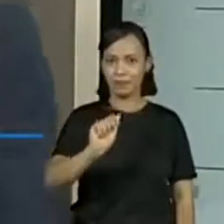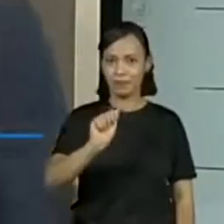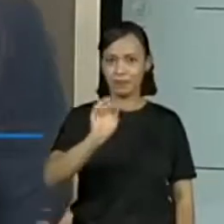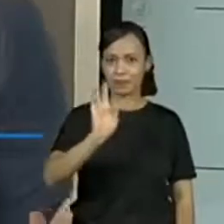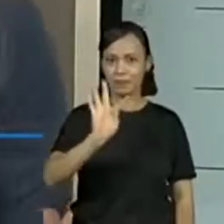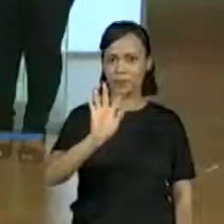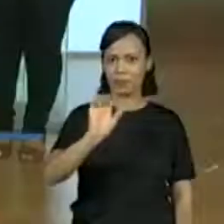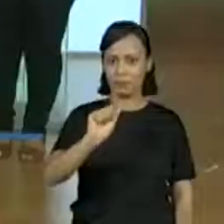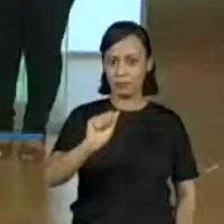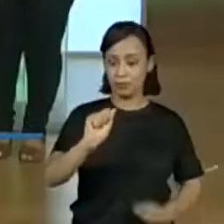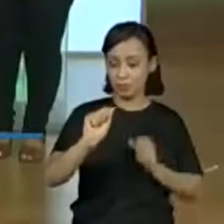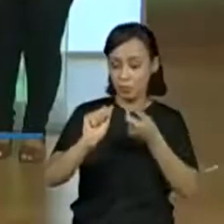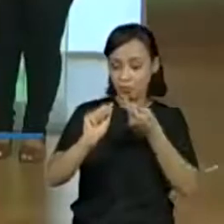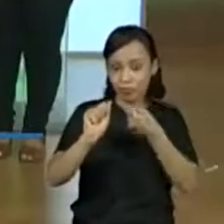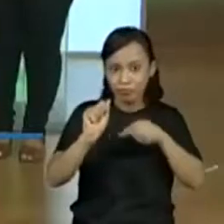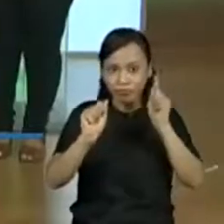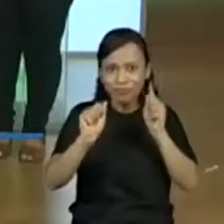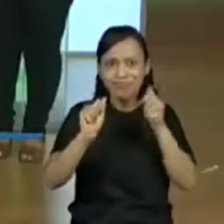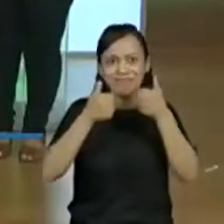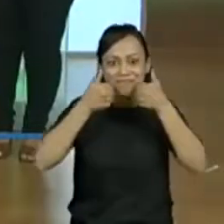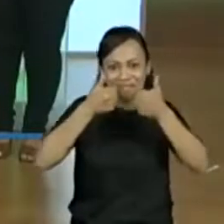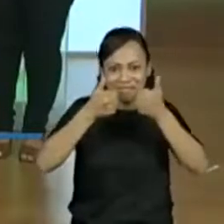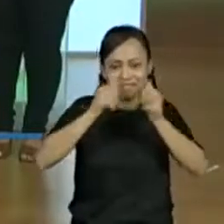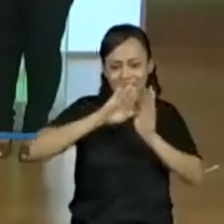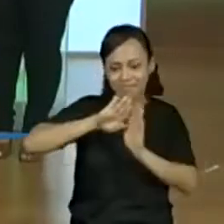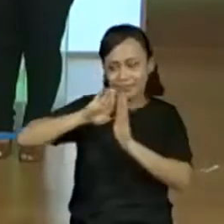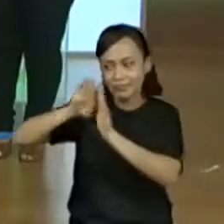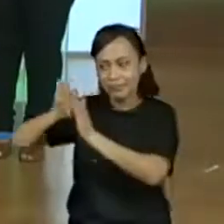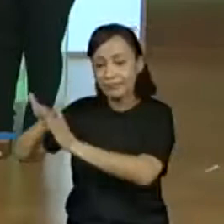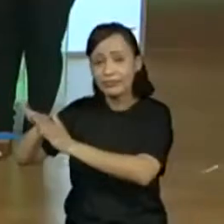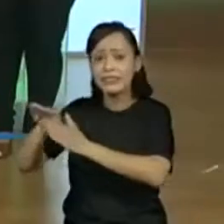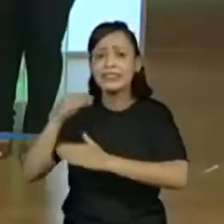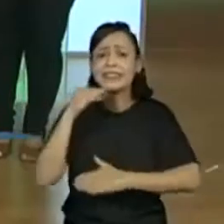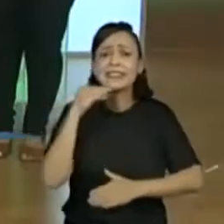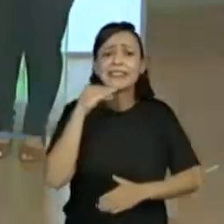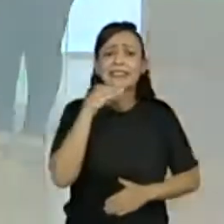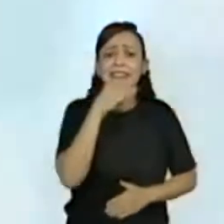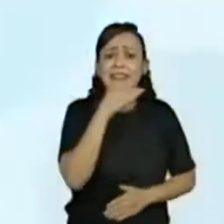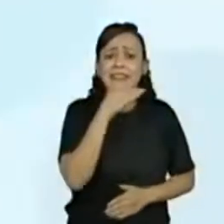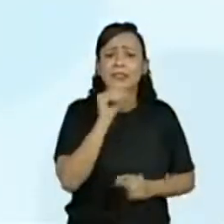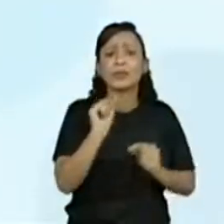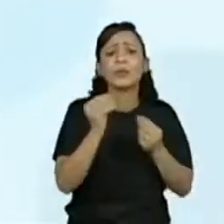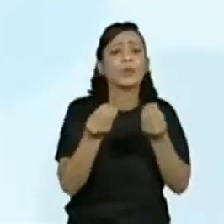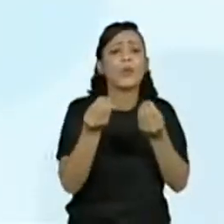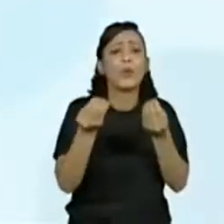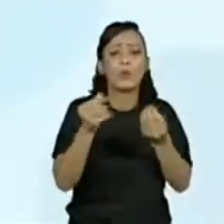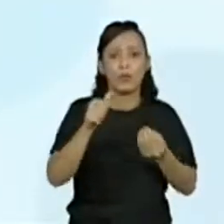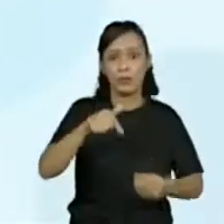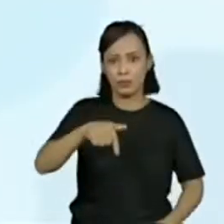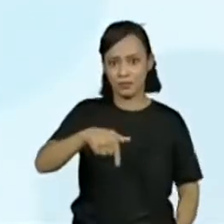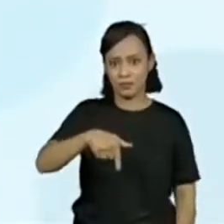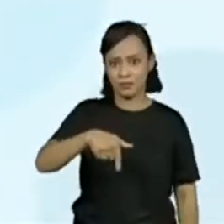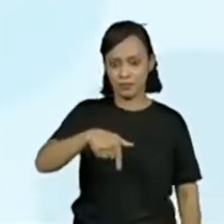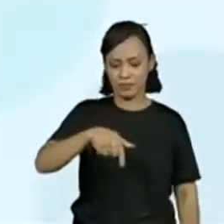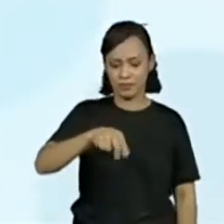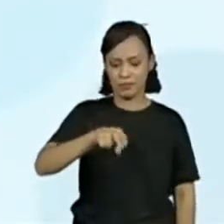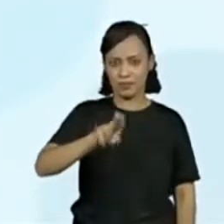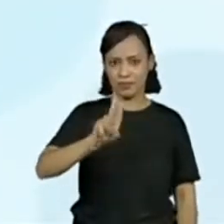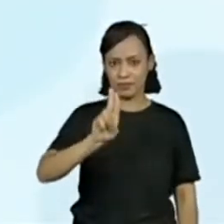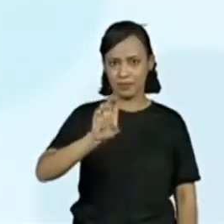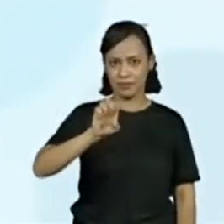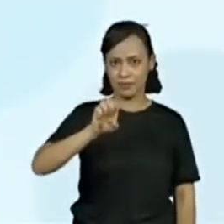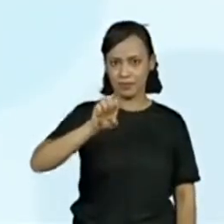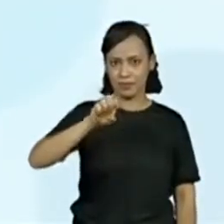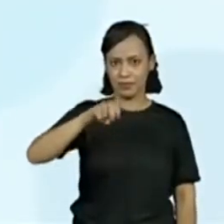eu vou ajudar ajuda porque eu quem é tá ajudar Olha aí criei presta atenção para quando você